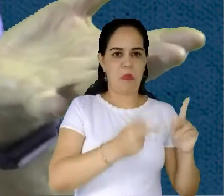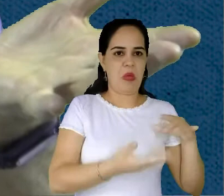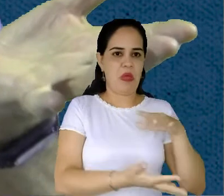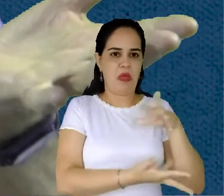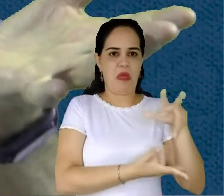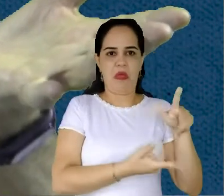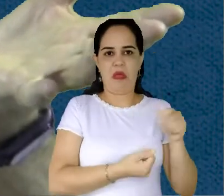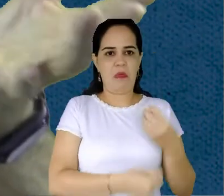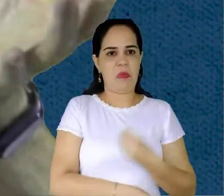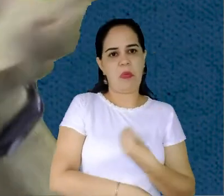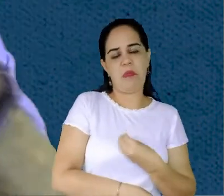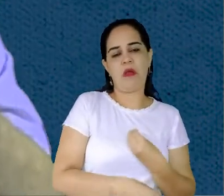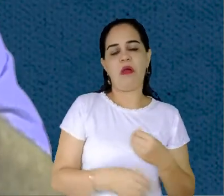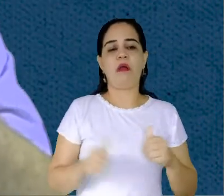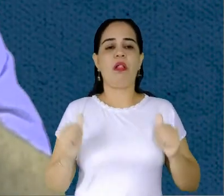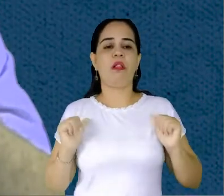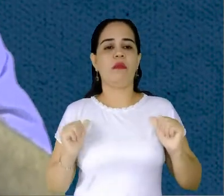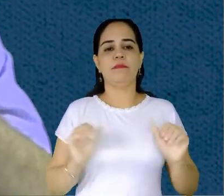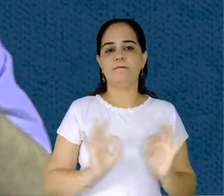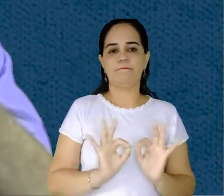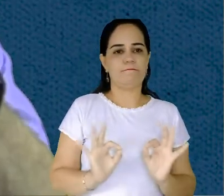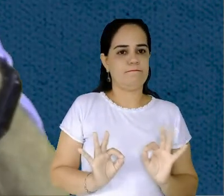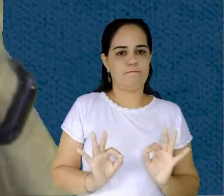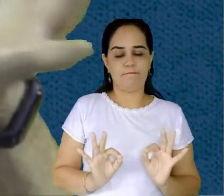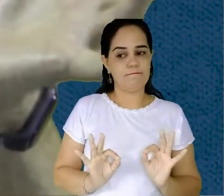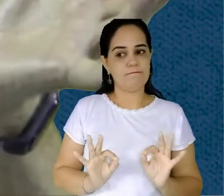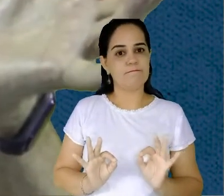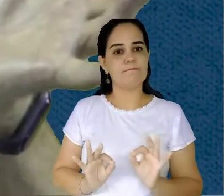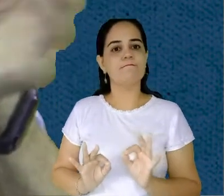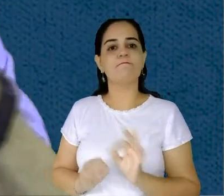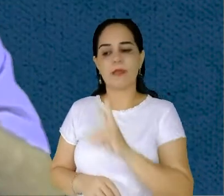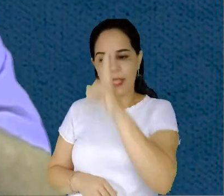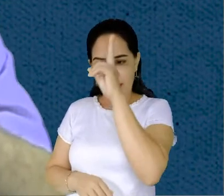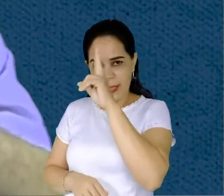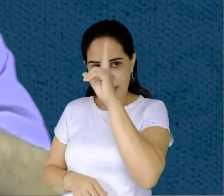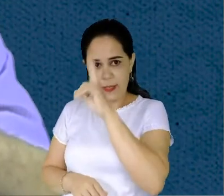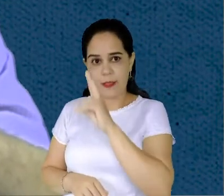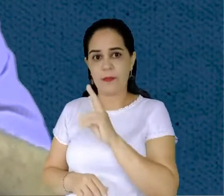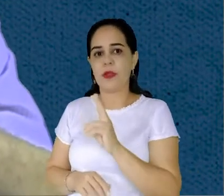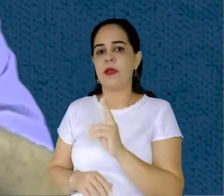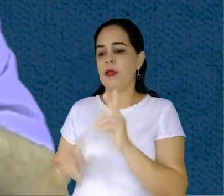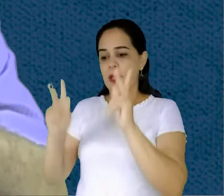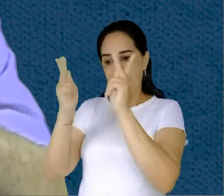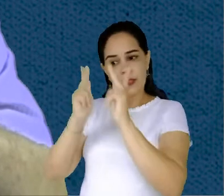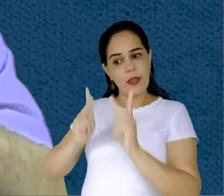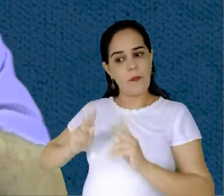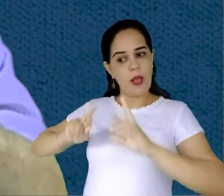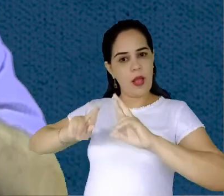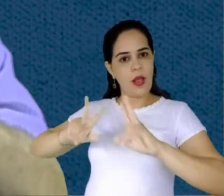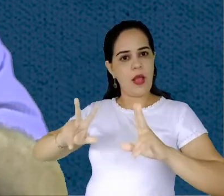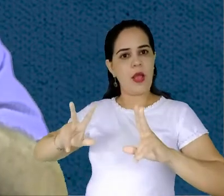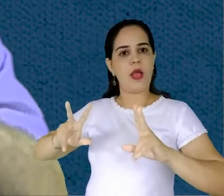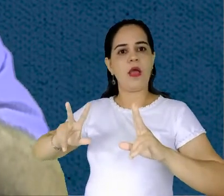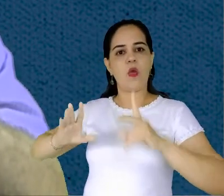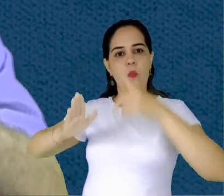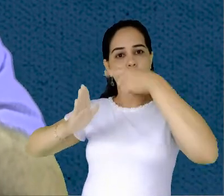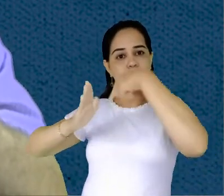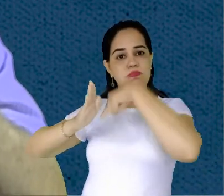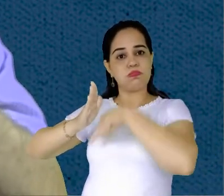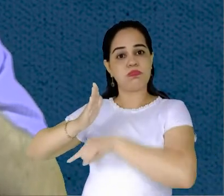que o mundo dá. O mundo dá uma paz que é superficial. Jesus dá uma paz profunda,